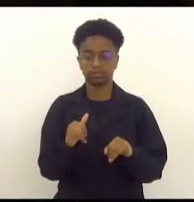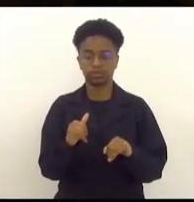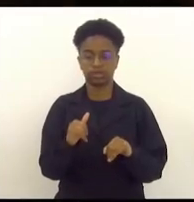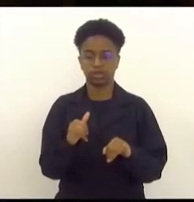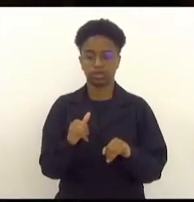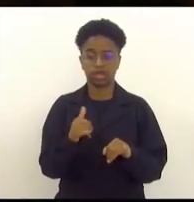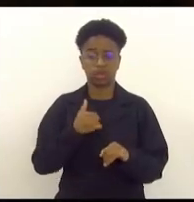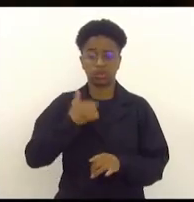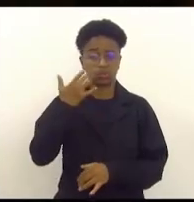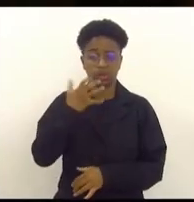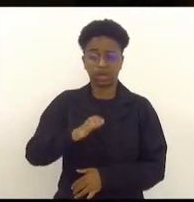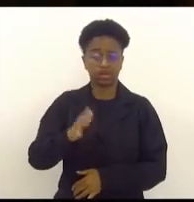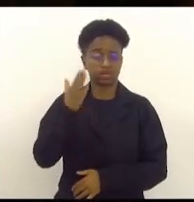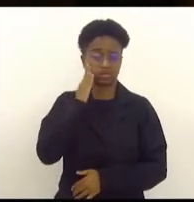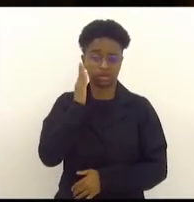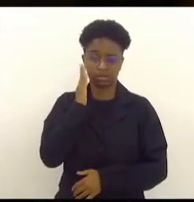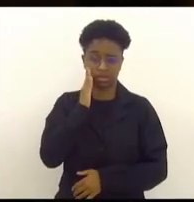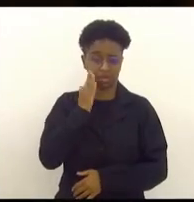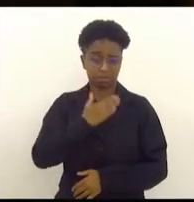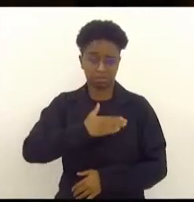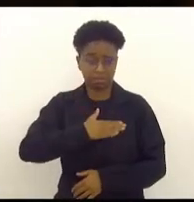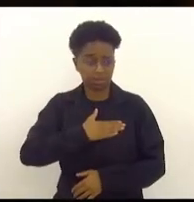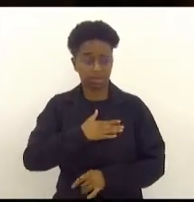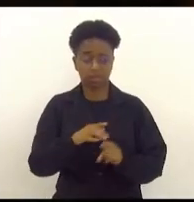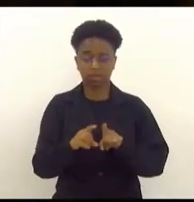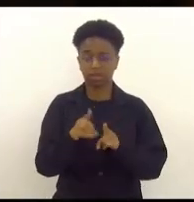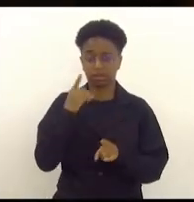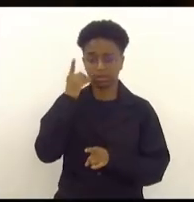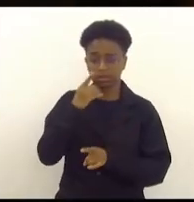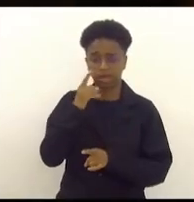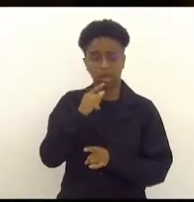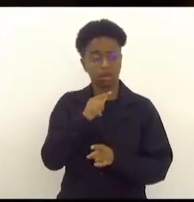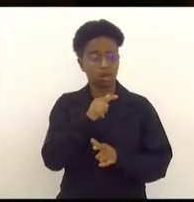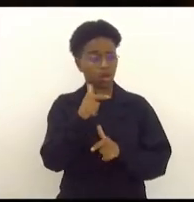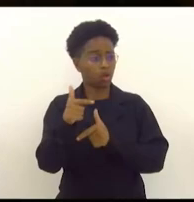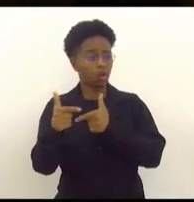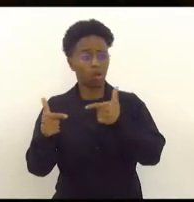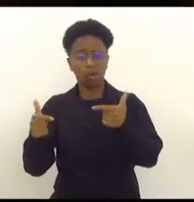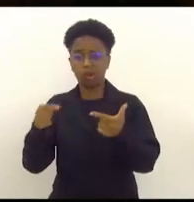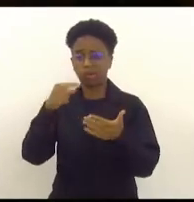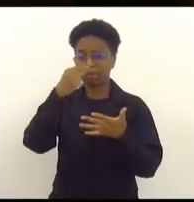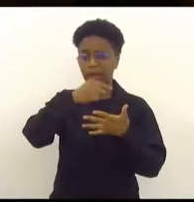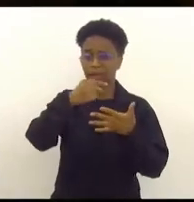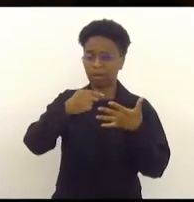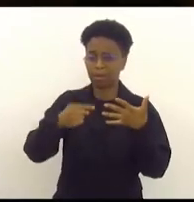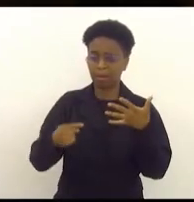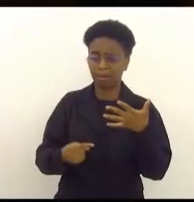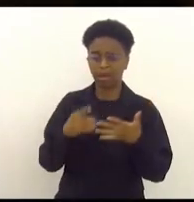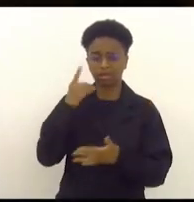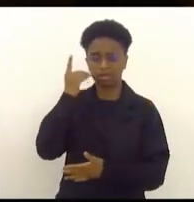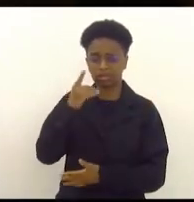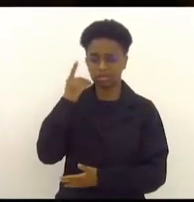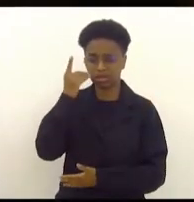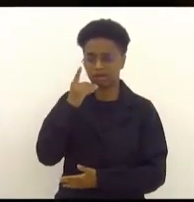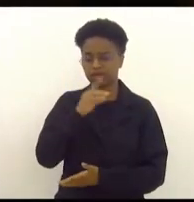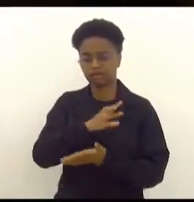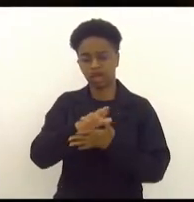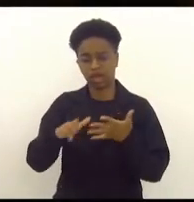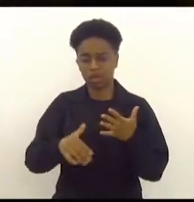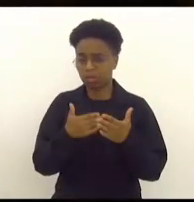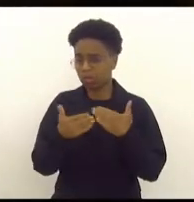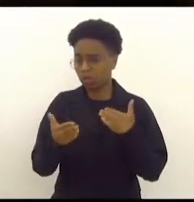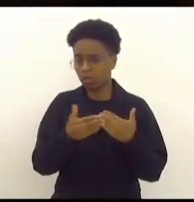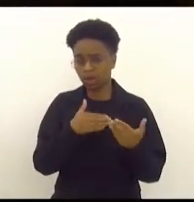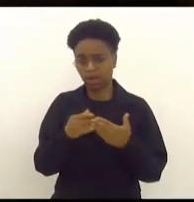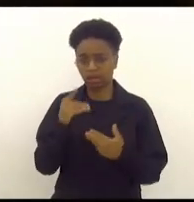pouco importa para mim para o deputado Anderson para o deputado Paul Bel para o deputado Alan Lopes para o deputado Gagliasso ou qualquer